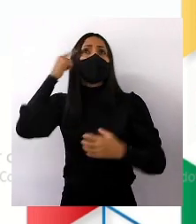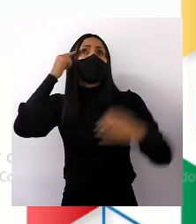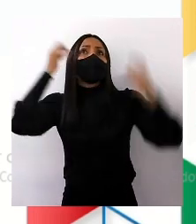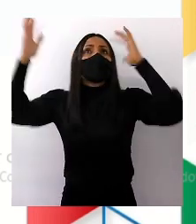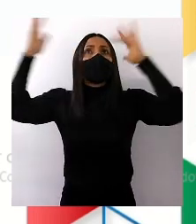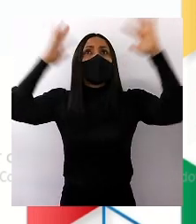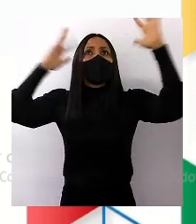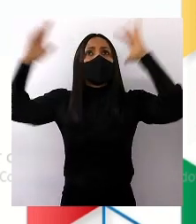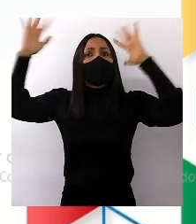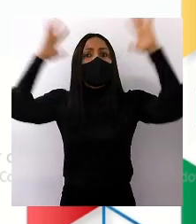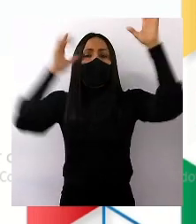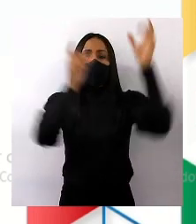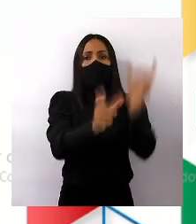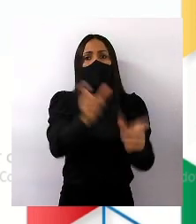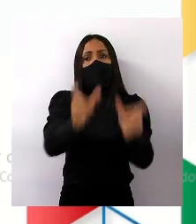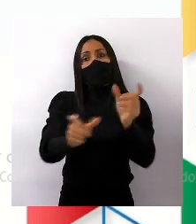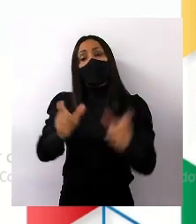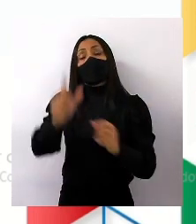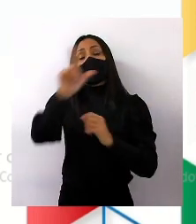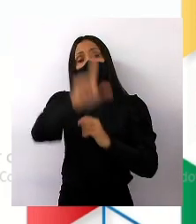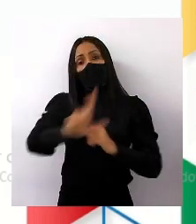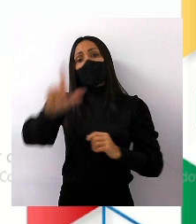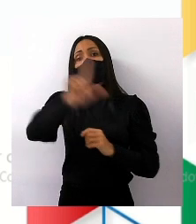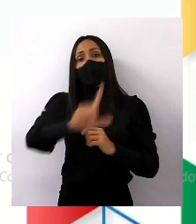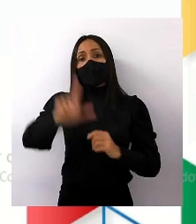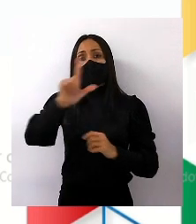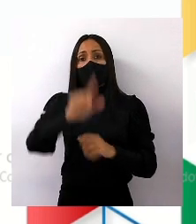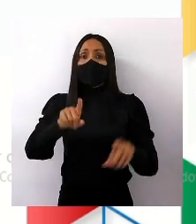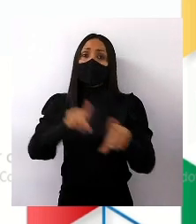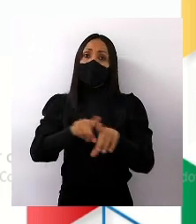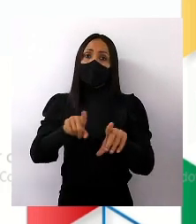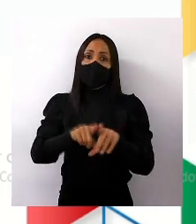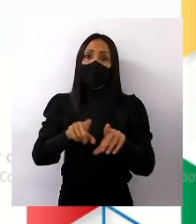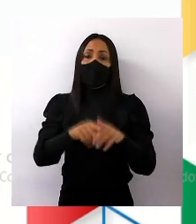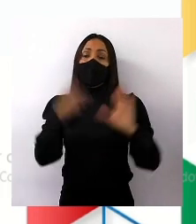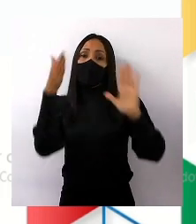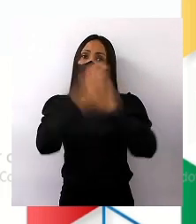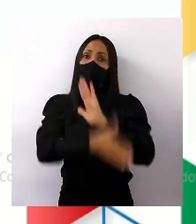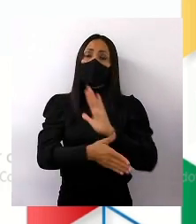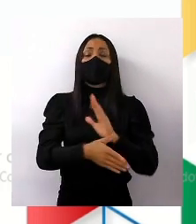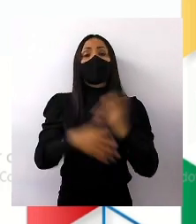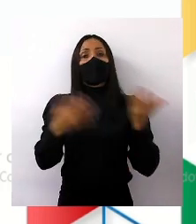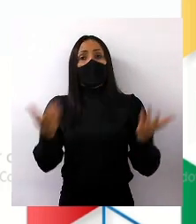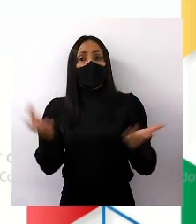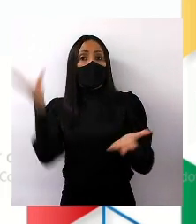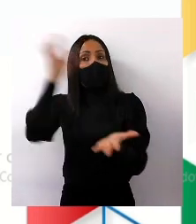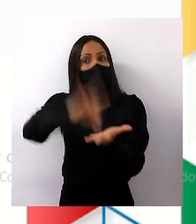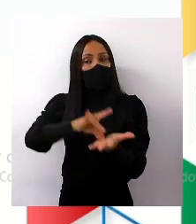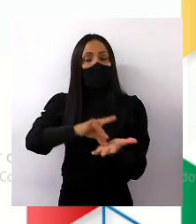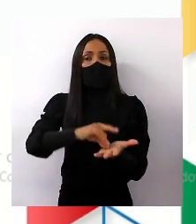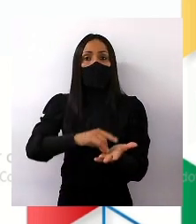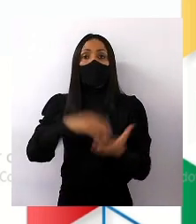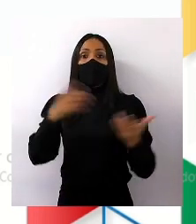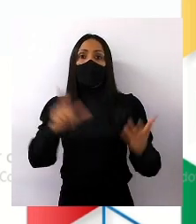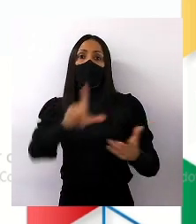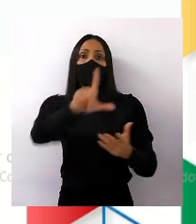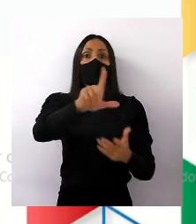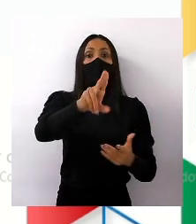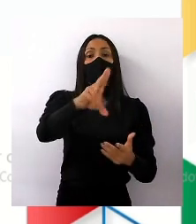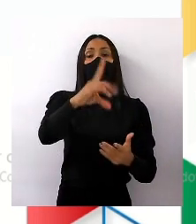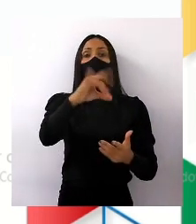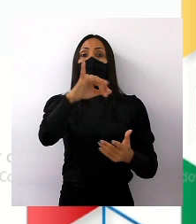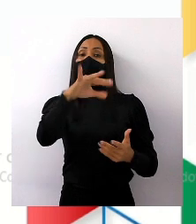personagens. Então, a literatura também leva-nos a fugir da nossa realidade. A outra função é lúdica. E a